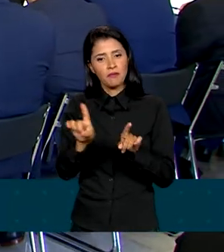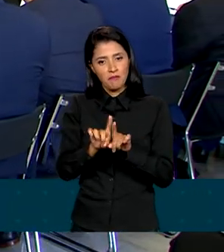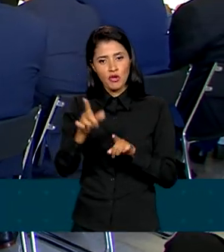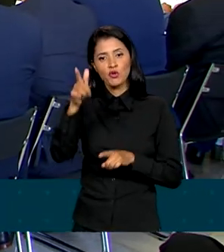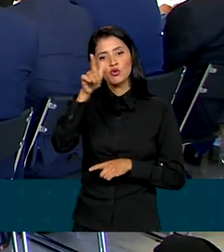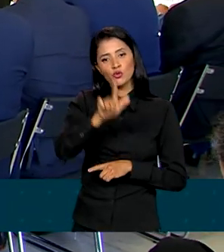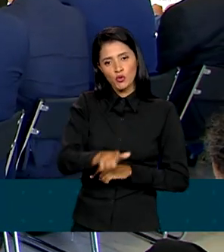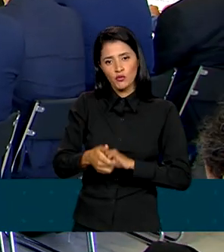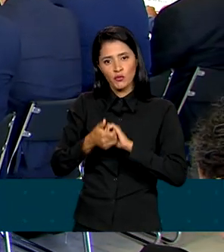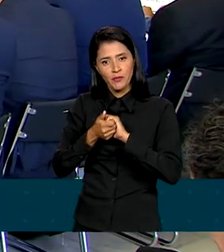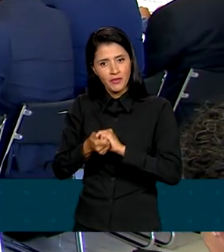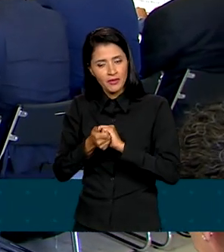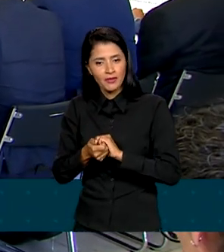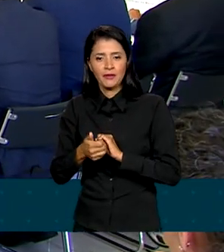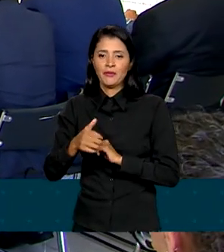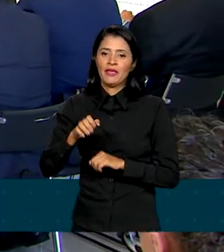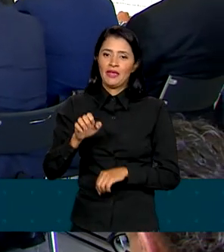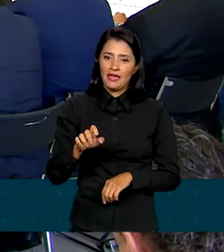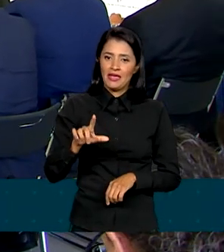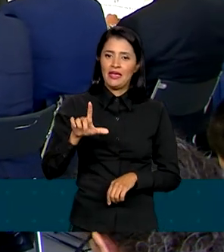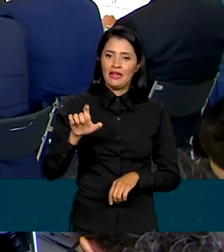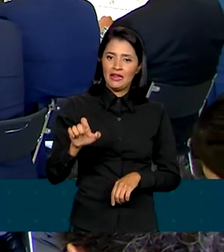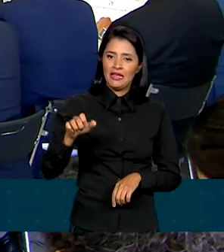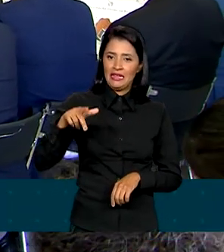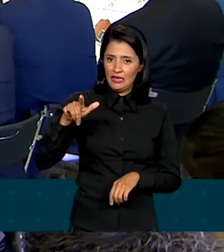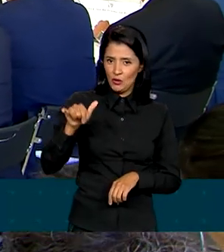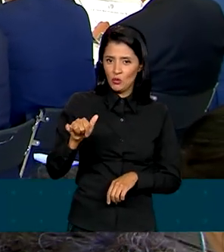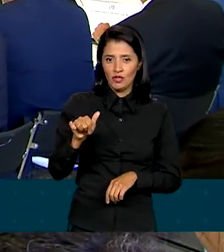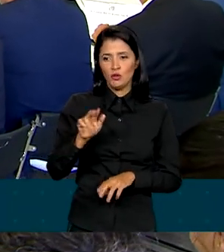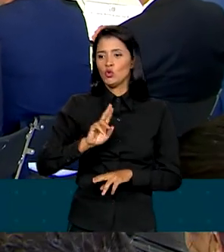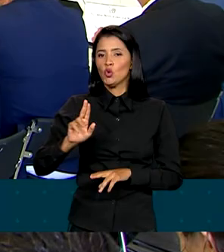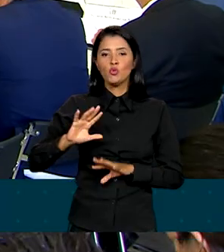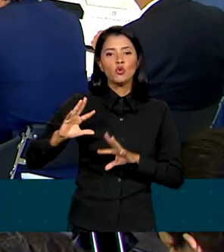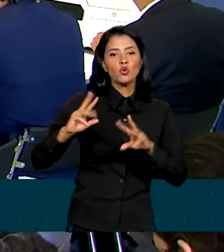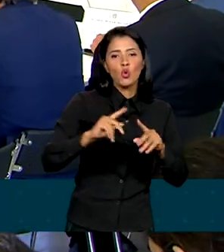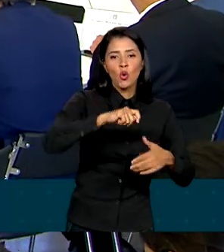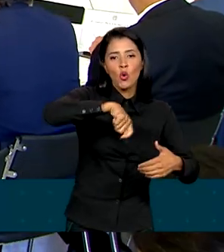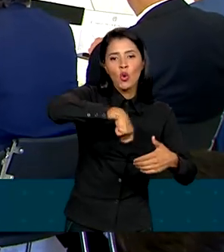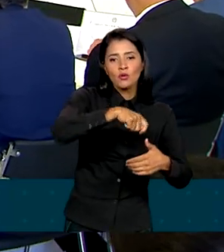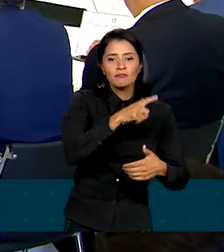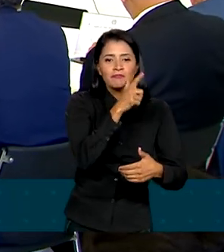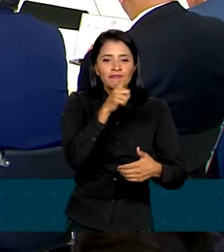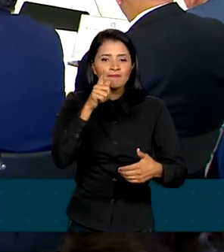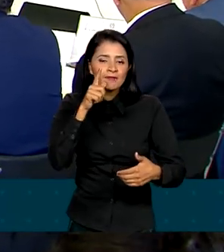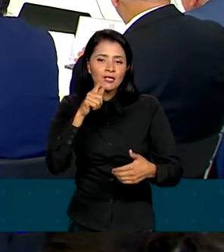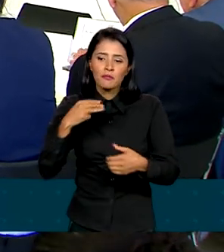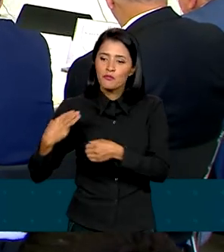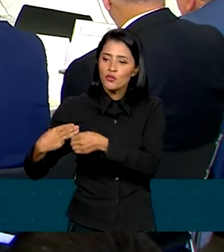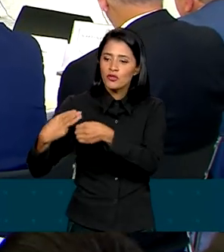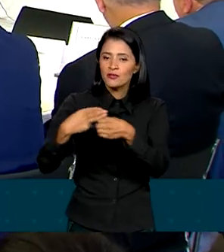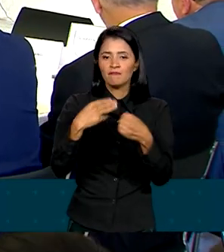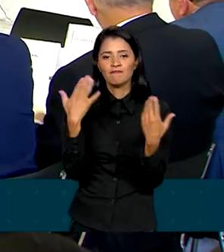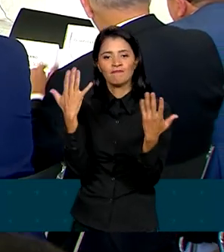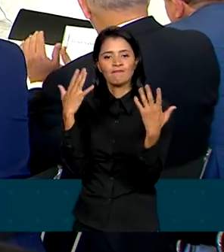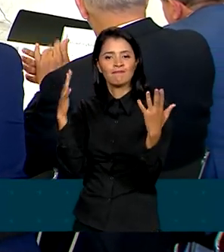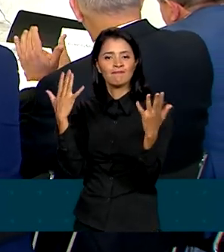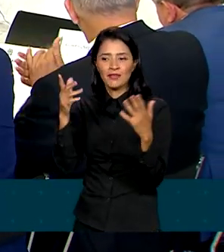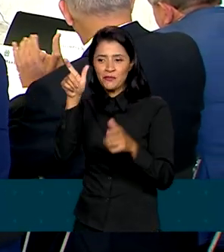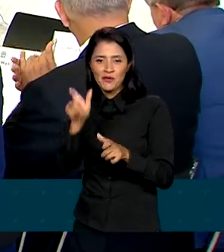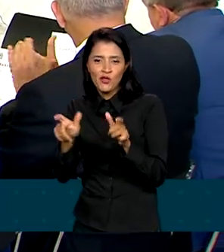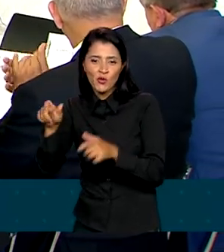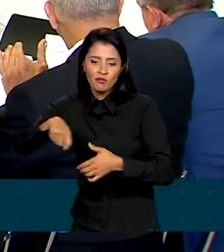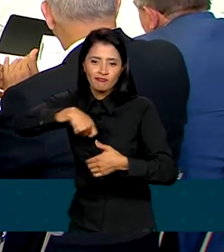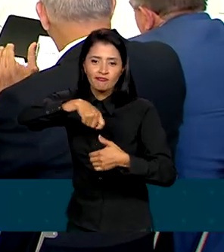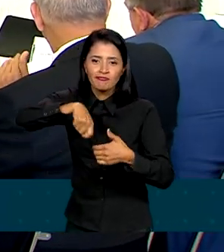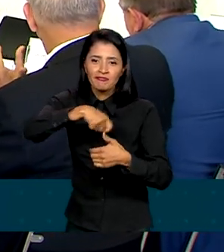a Elenilda, em nome de todas as merendeiras de todos os municípios. Uma salva de palmas para as merendeiras, né?